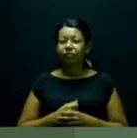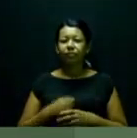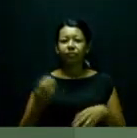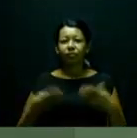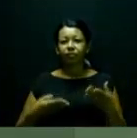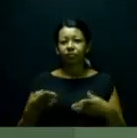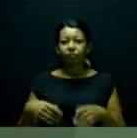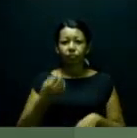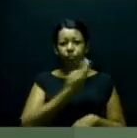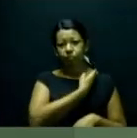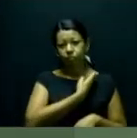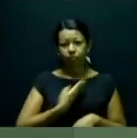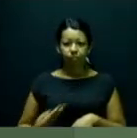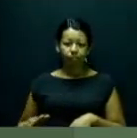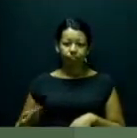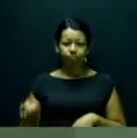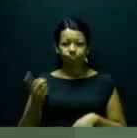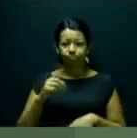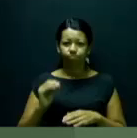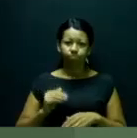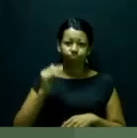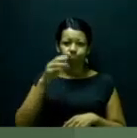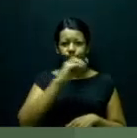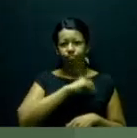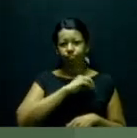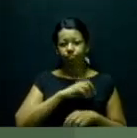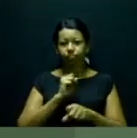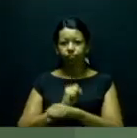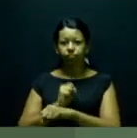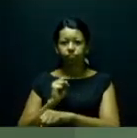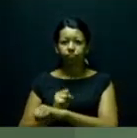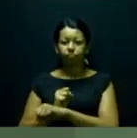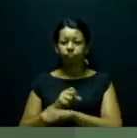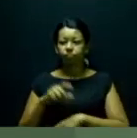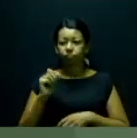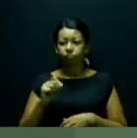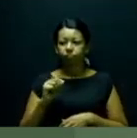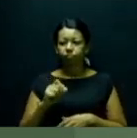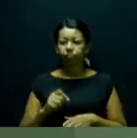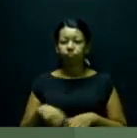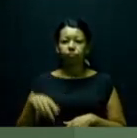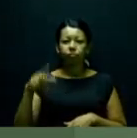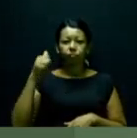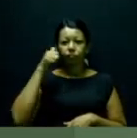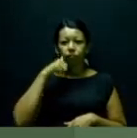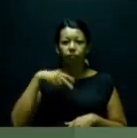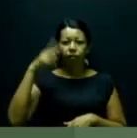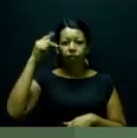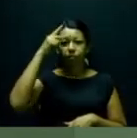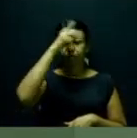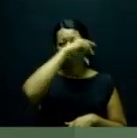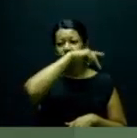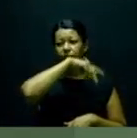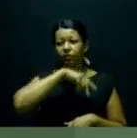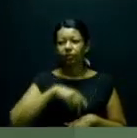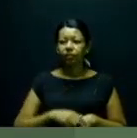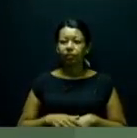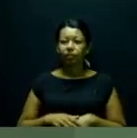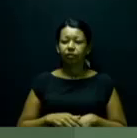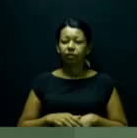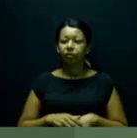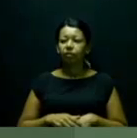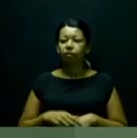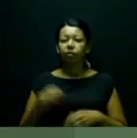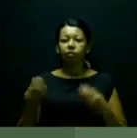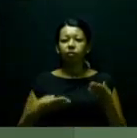servidor público. Como eu falei, eu espero que a prefeita entenda que o servidor ele